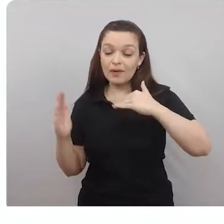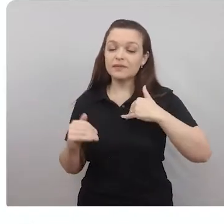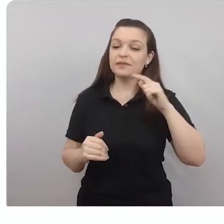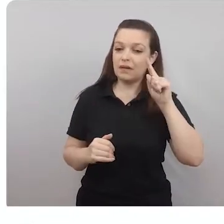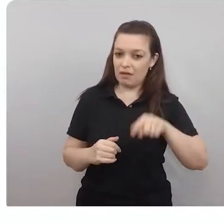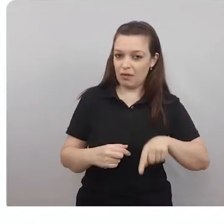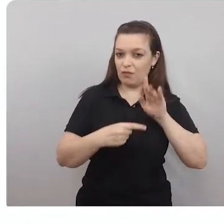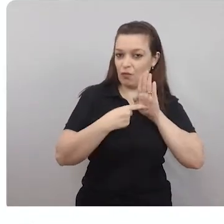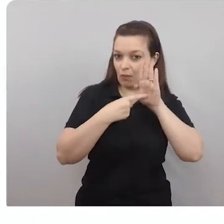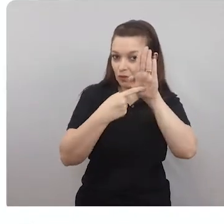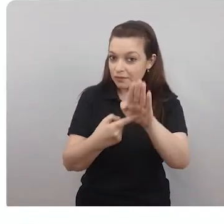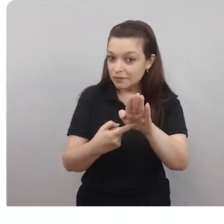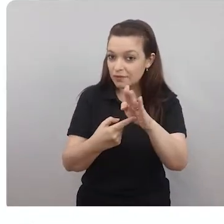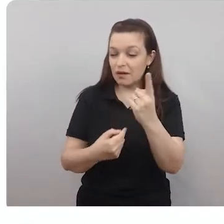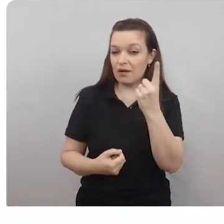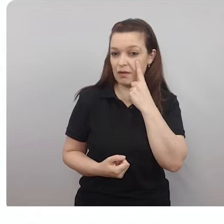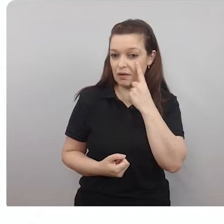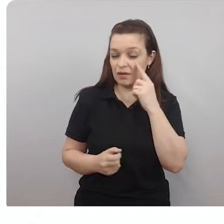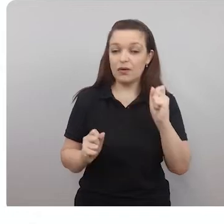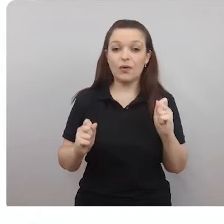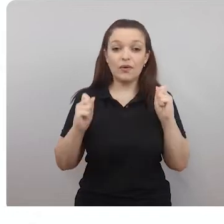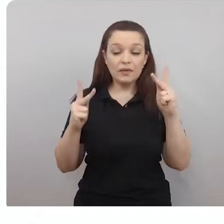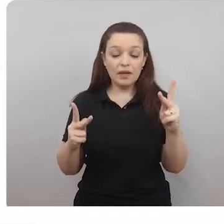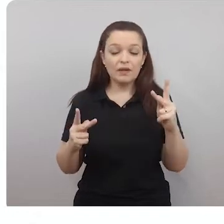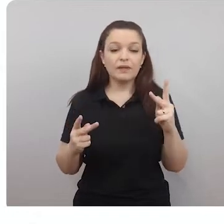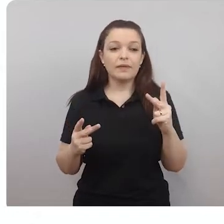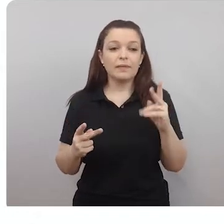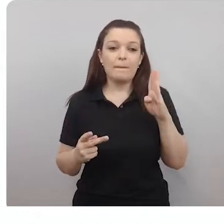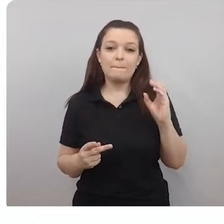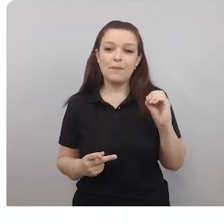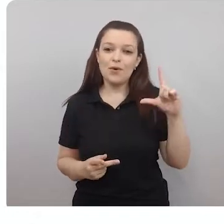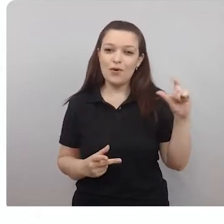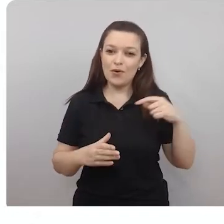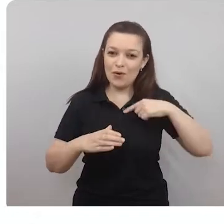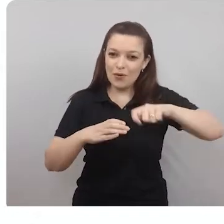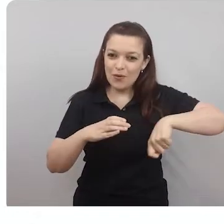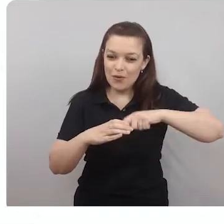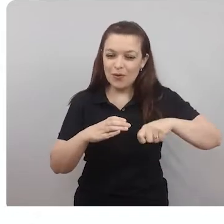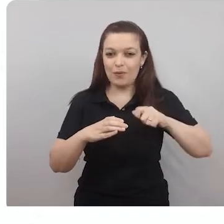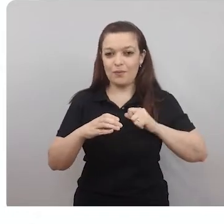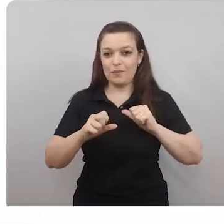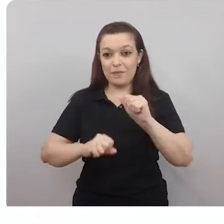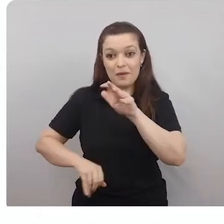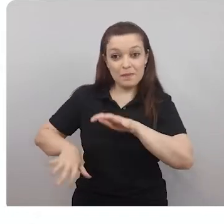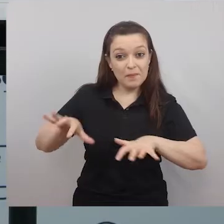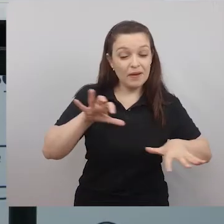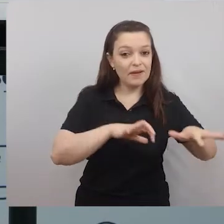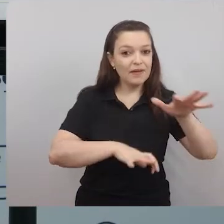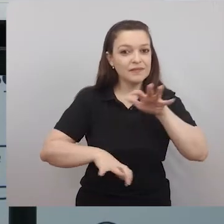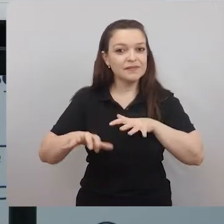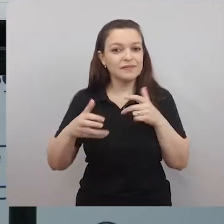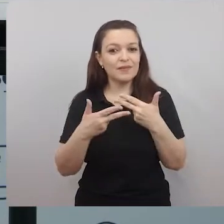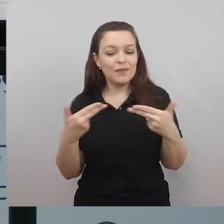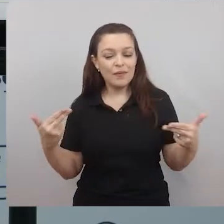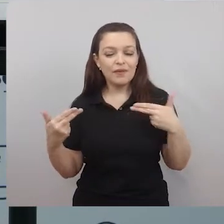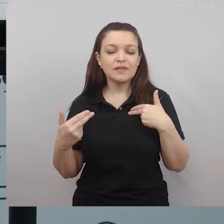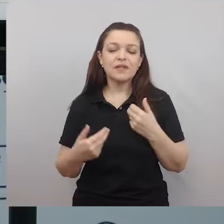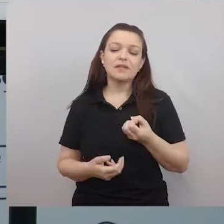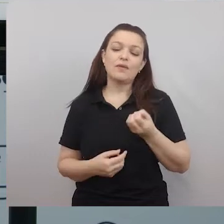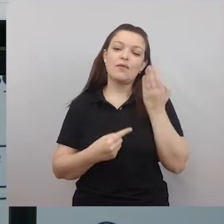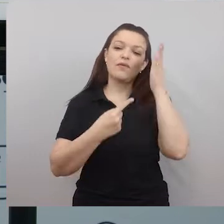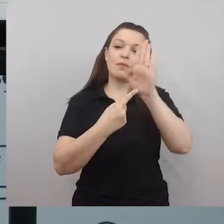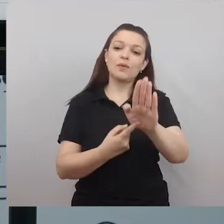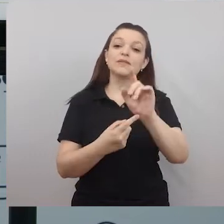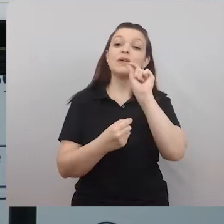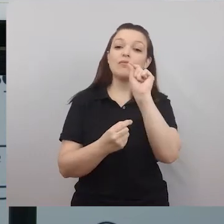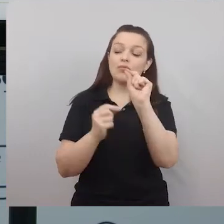uma sequência aqui, já que nós estamos falando de bolo, de preparação de bolo. Nós